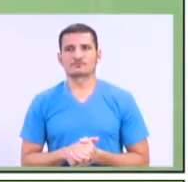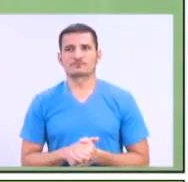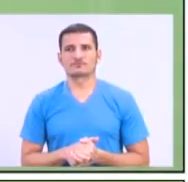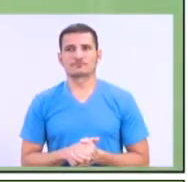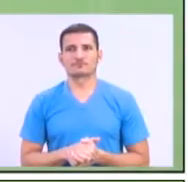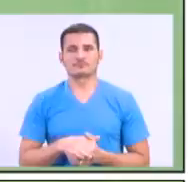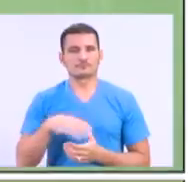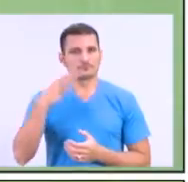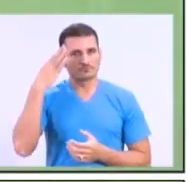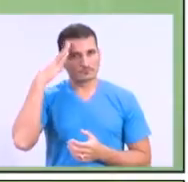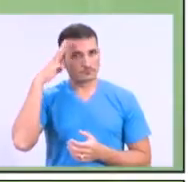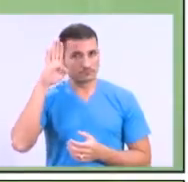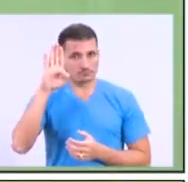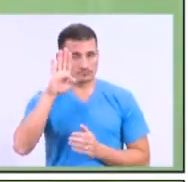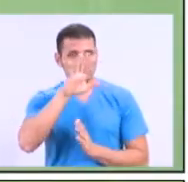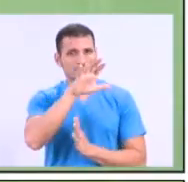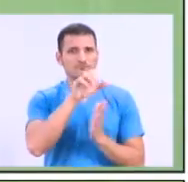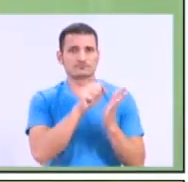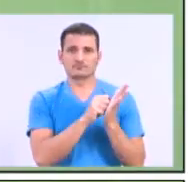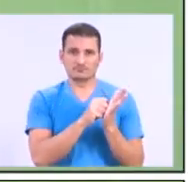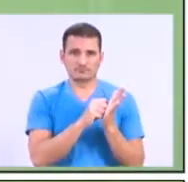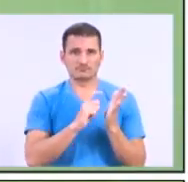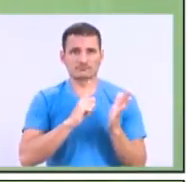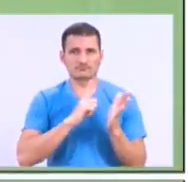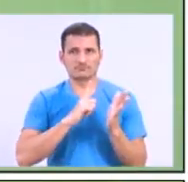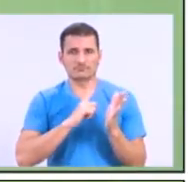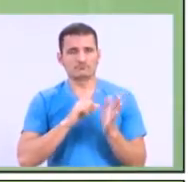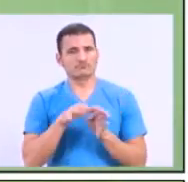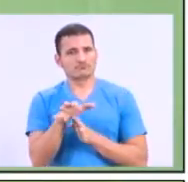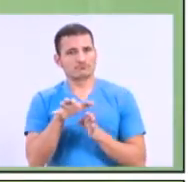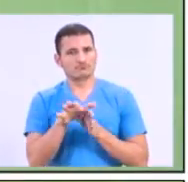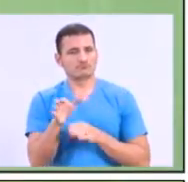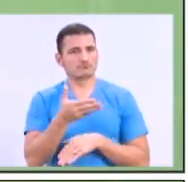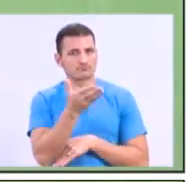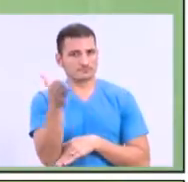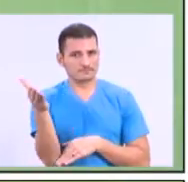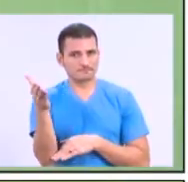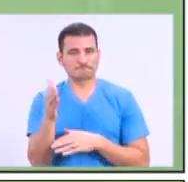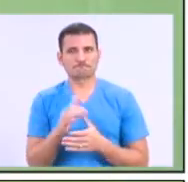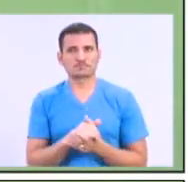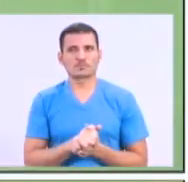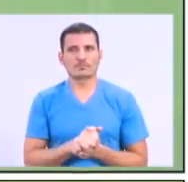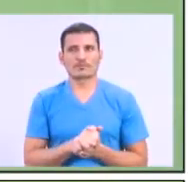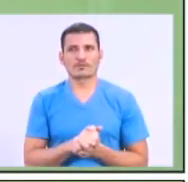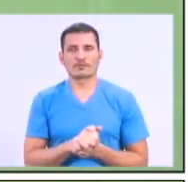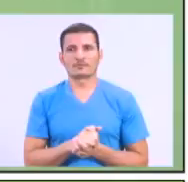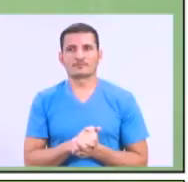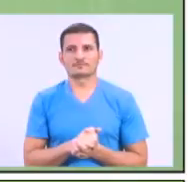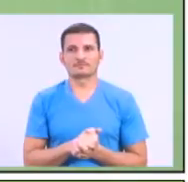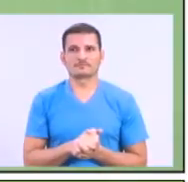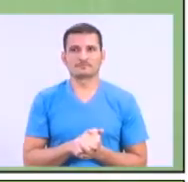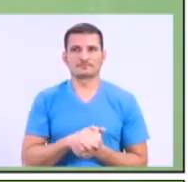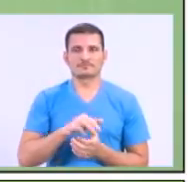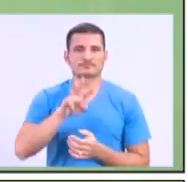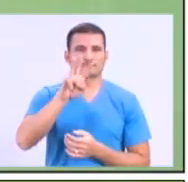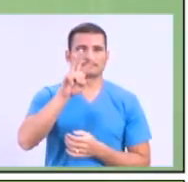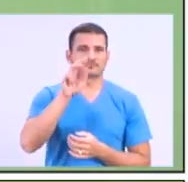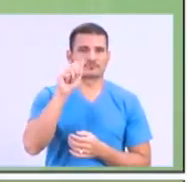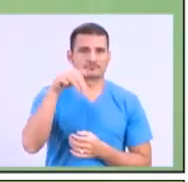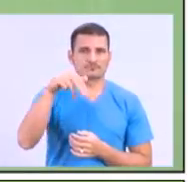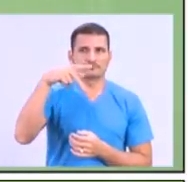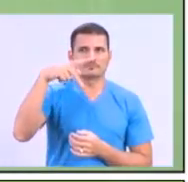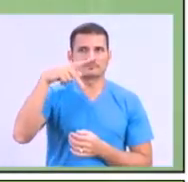Os principais instaladores que nós temos, que eu recomendo para vocês, é o AMP5,